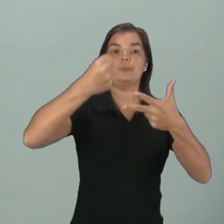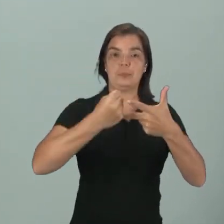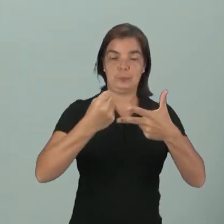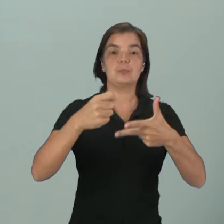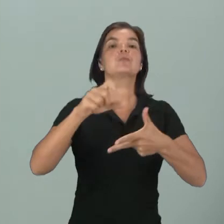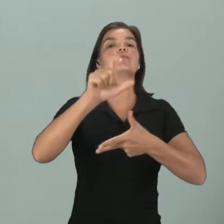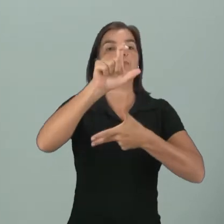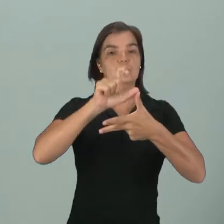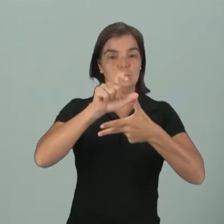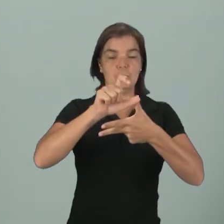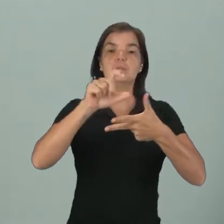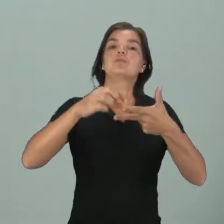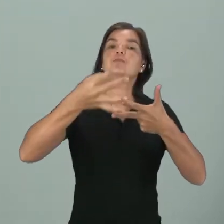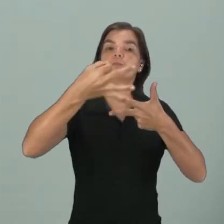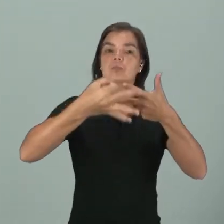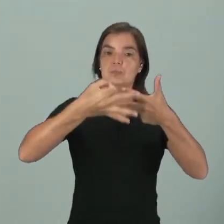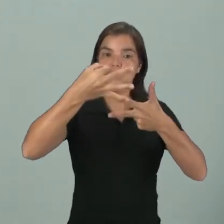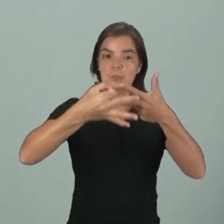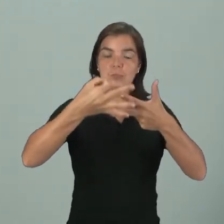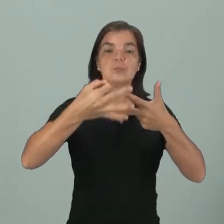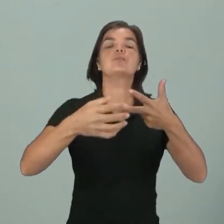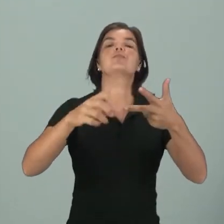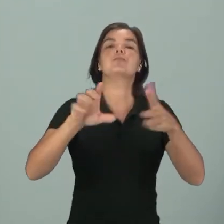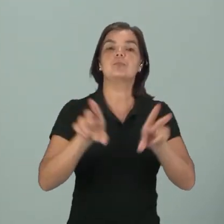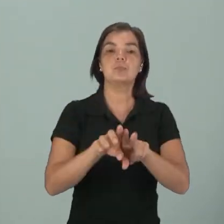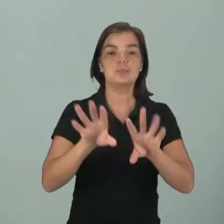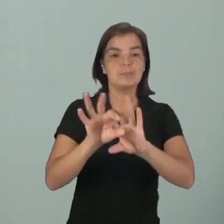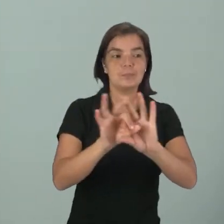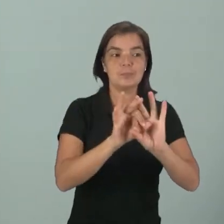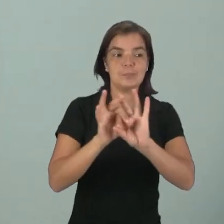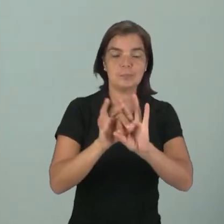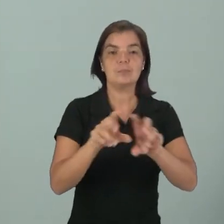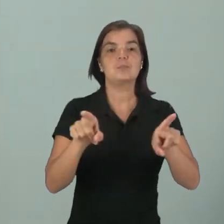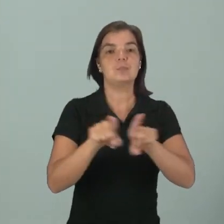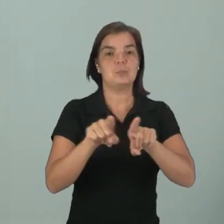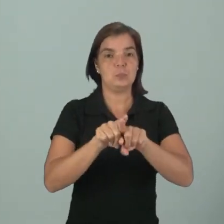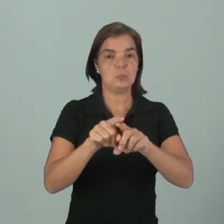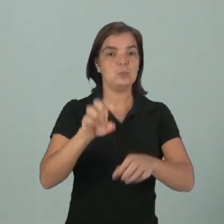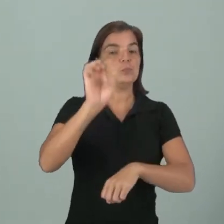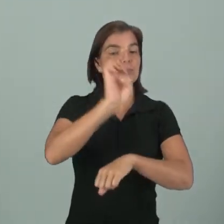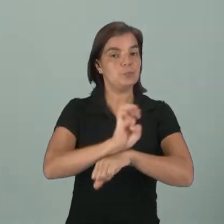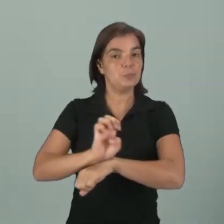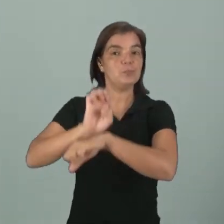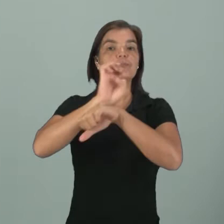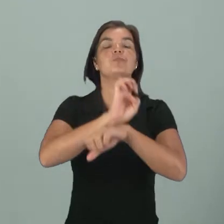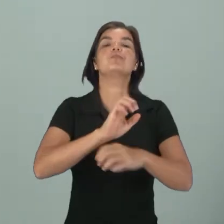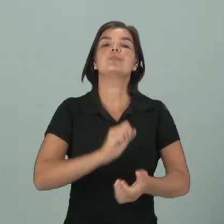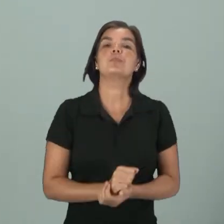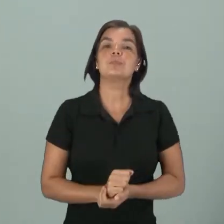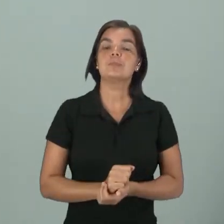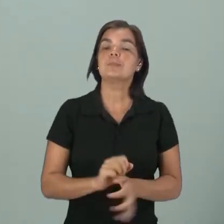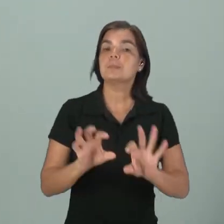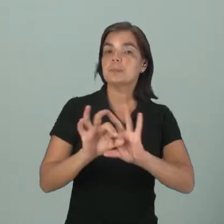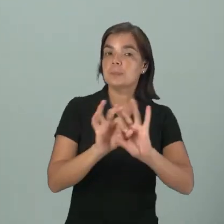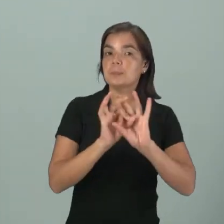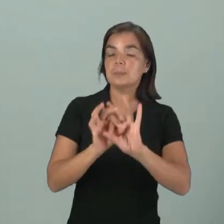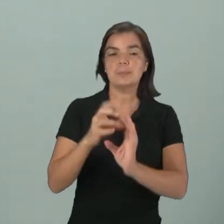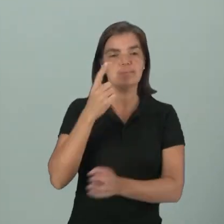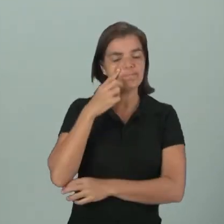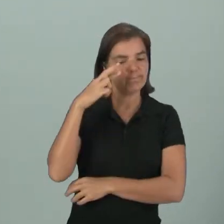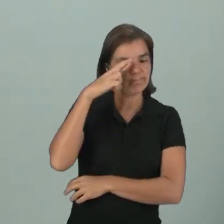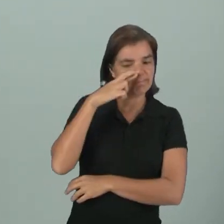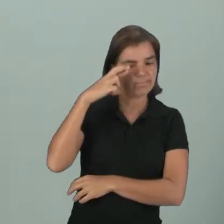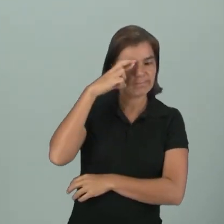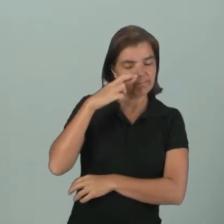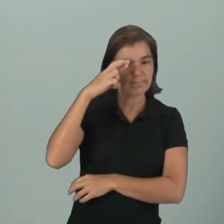o judiciário, ou seja, poderes vinculados à estrutura do Estado, poderes que cabem